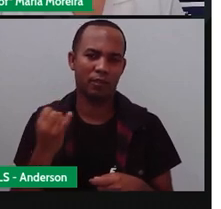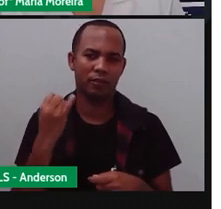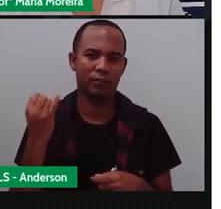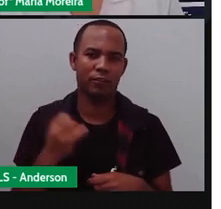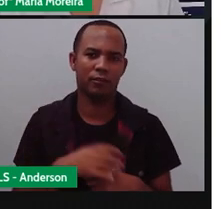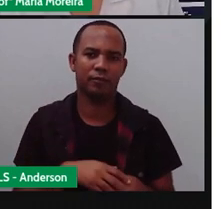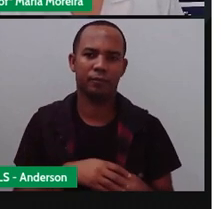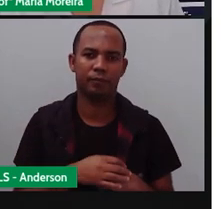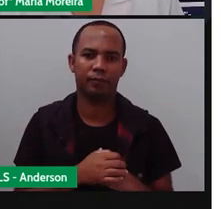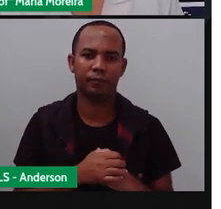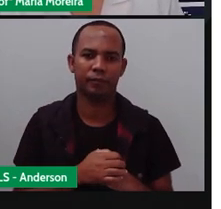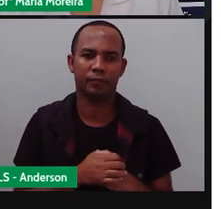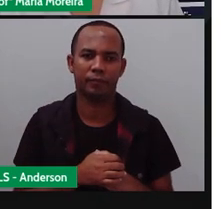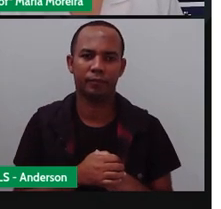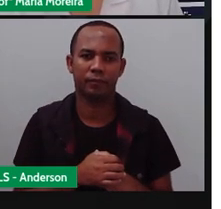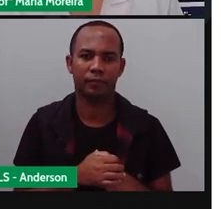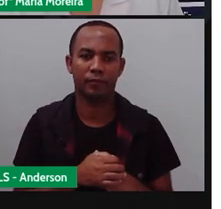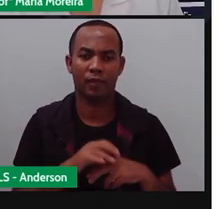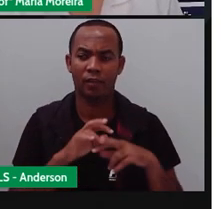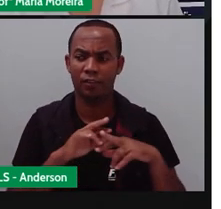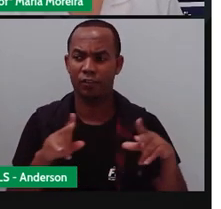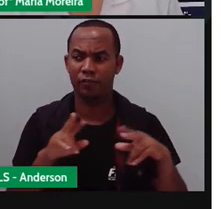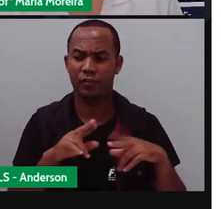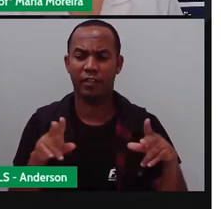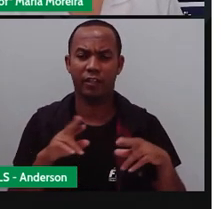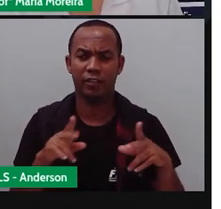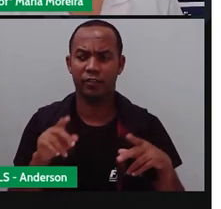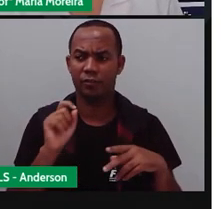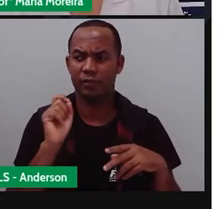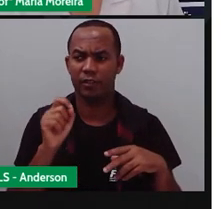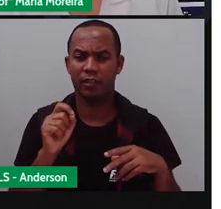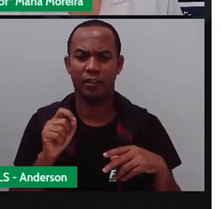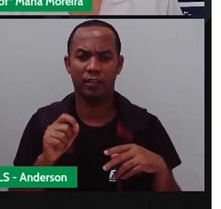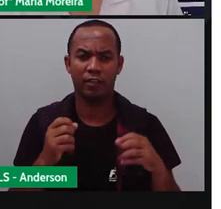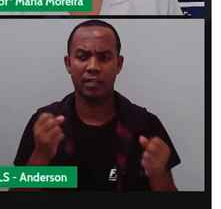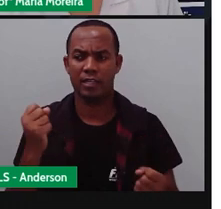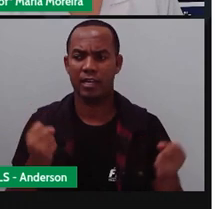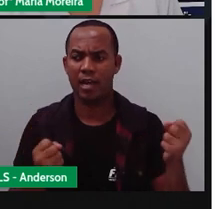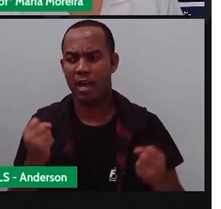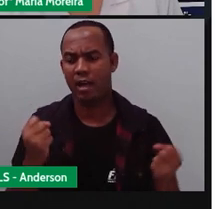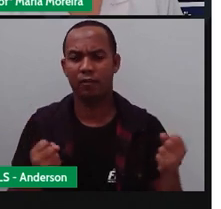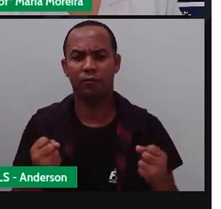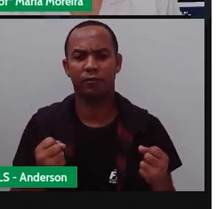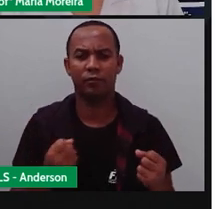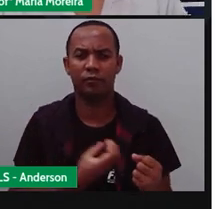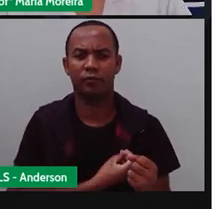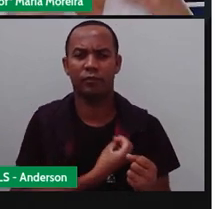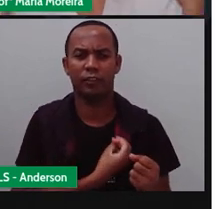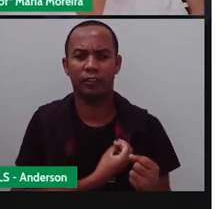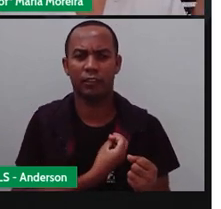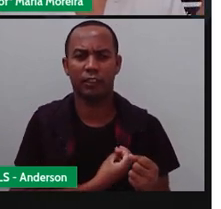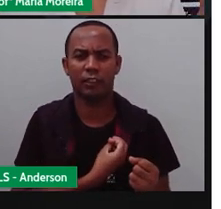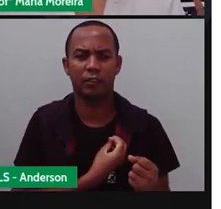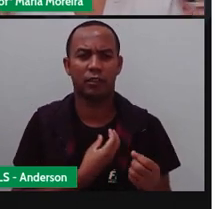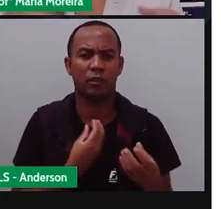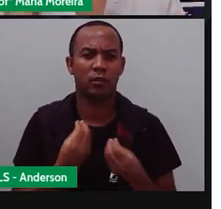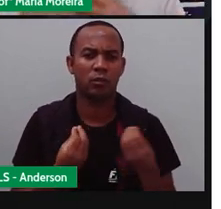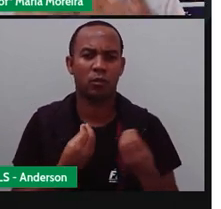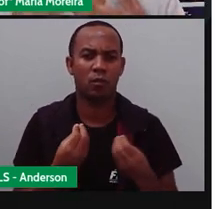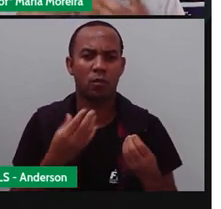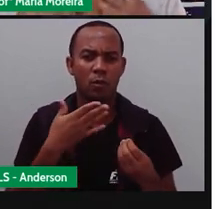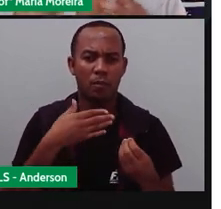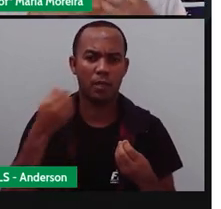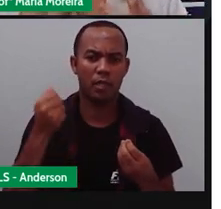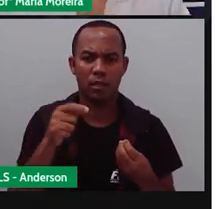dessas coisas boas ele é diferente dos carros comuns né a sua vida útil no tempo que ele